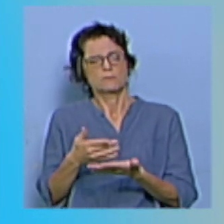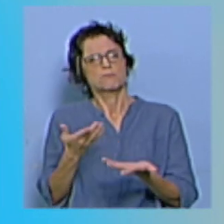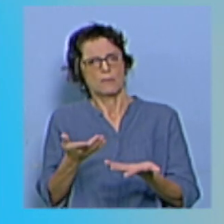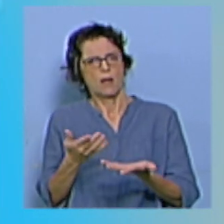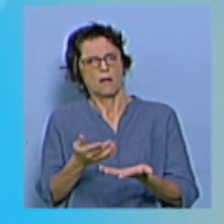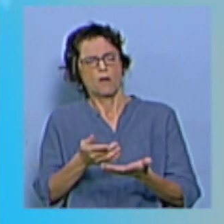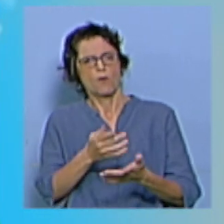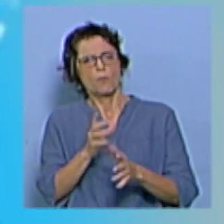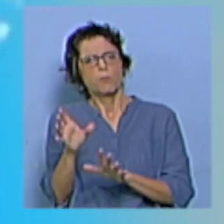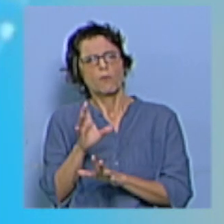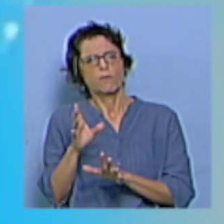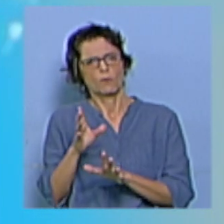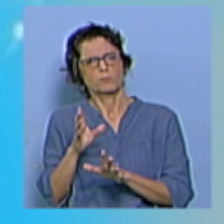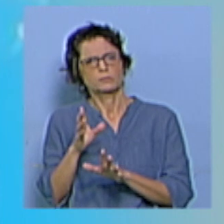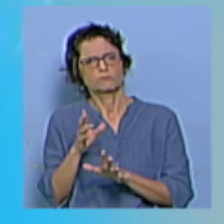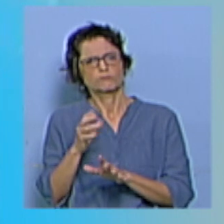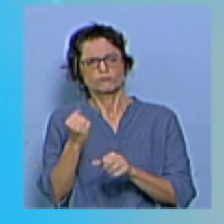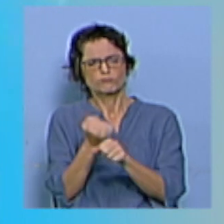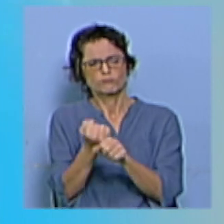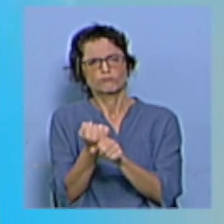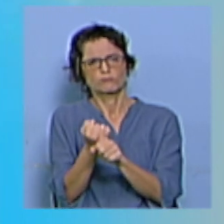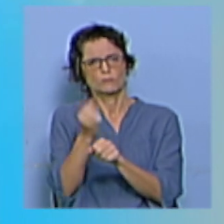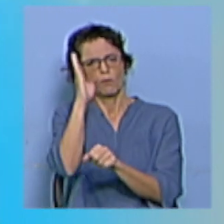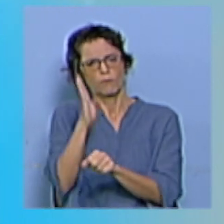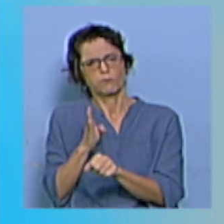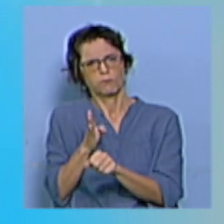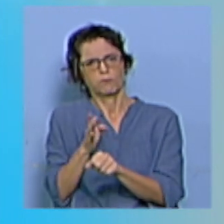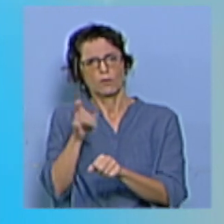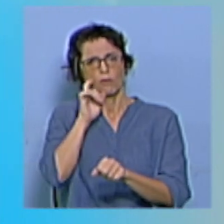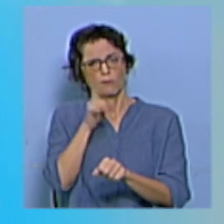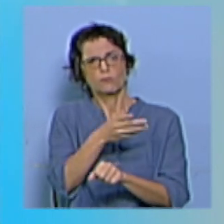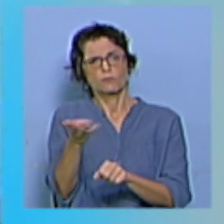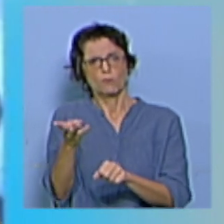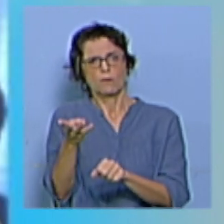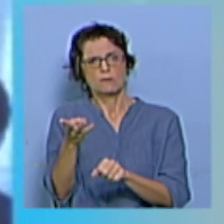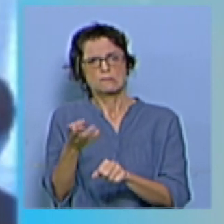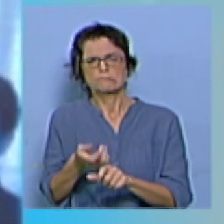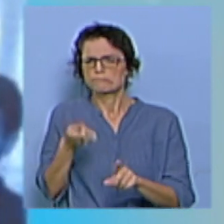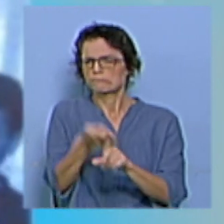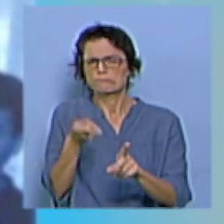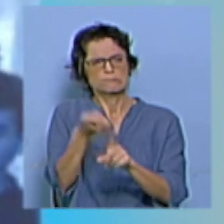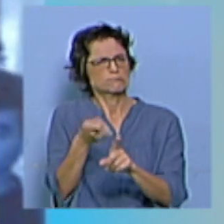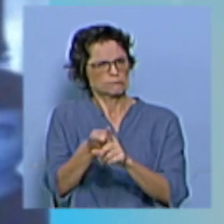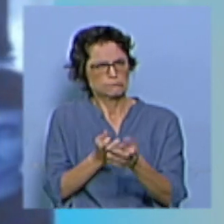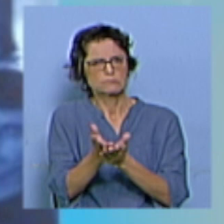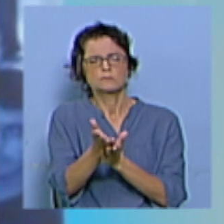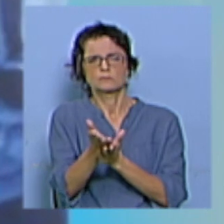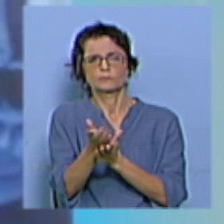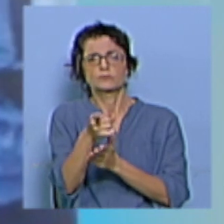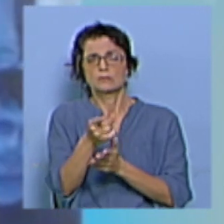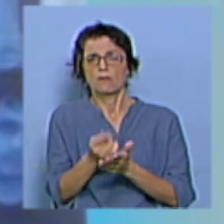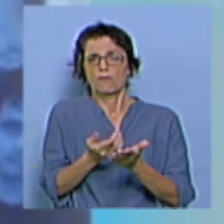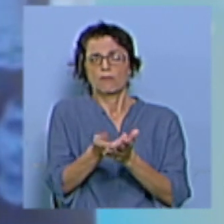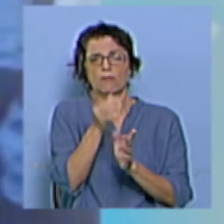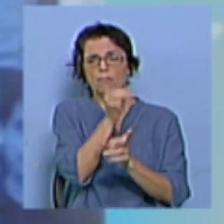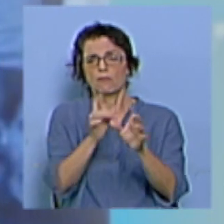com que as Forças Armadas e Forças de Segurança têm encarado toda esta situação, que tem dado à população portuguesa